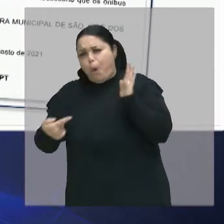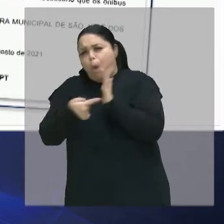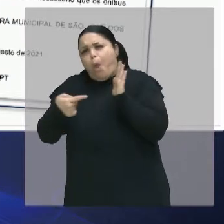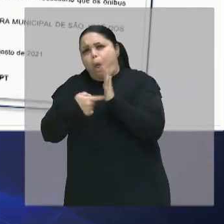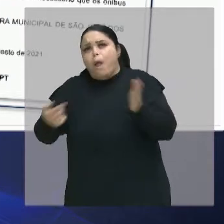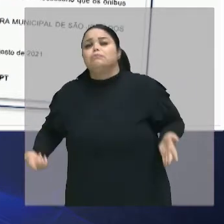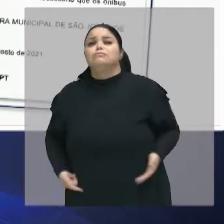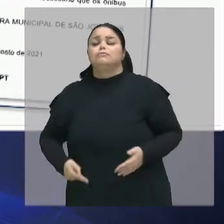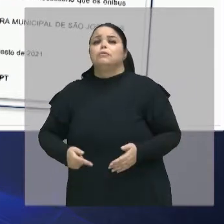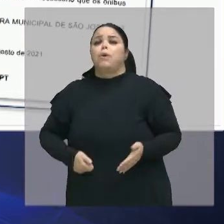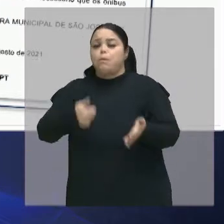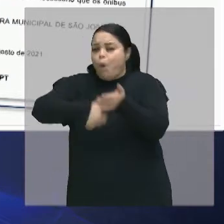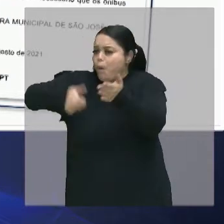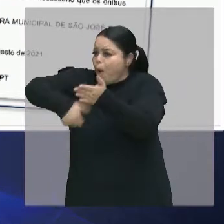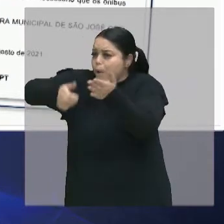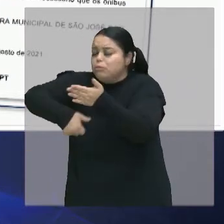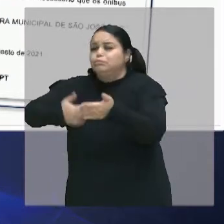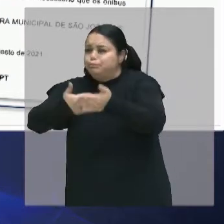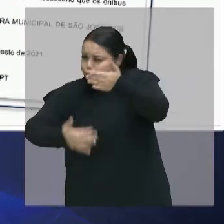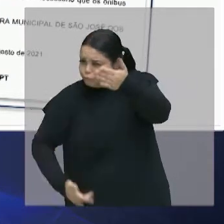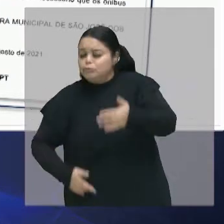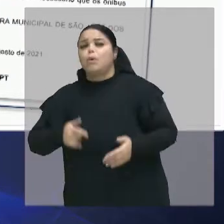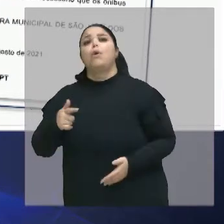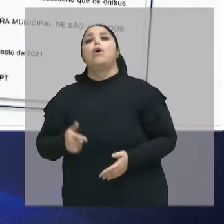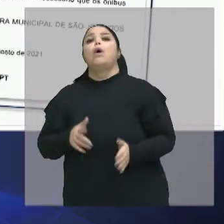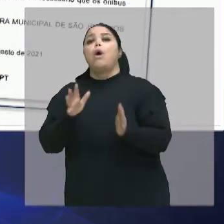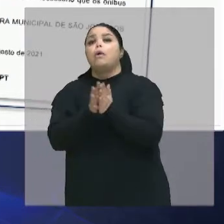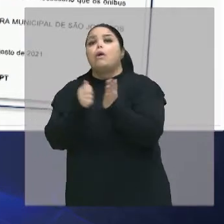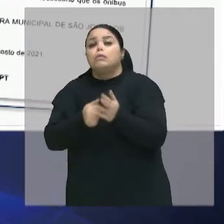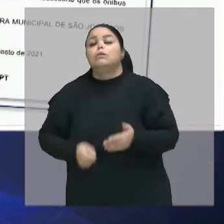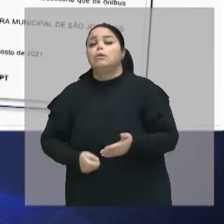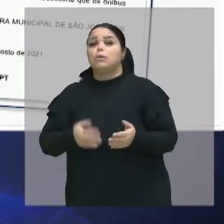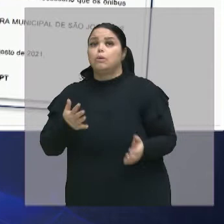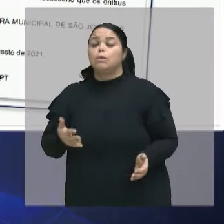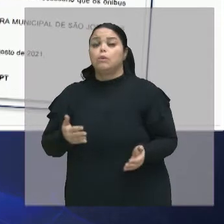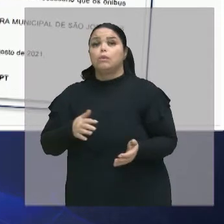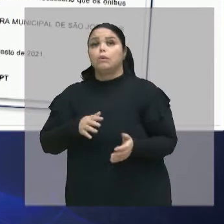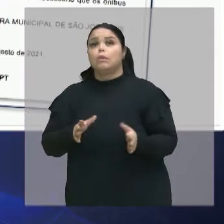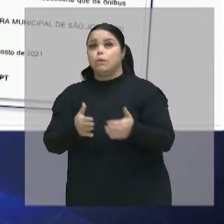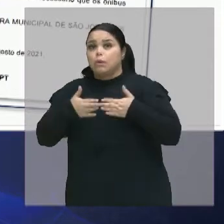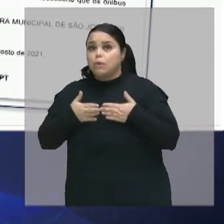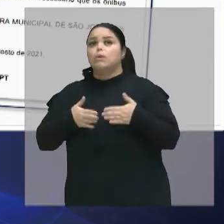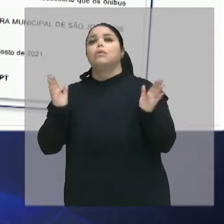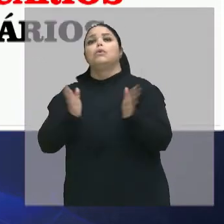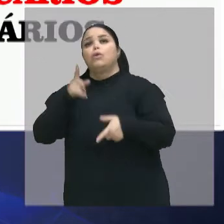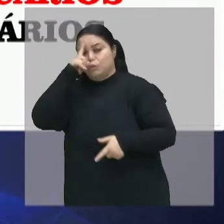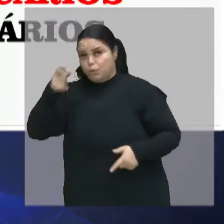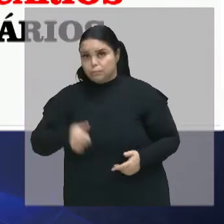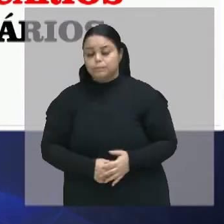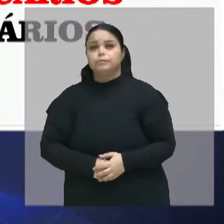fazendo o abaixo-assinado, e nós estamos aqui registrando que eu fiz um requerimento no dia de hoje. Pode passar?